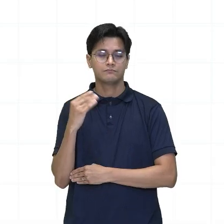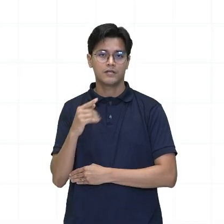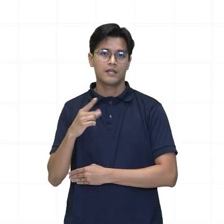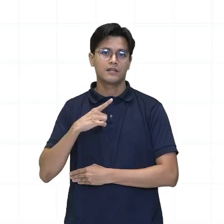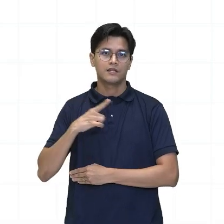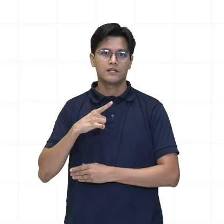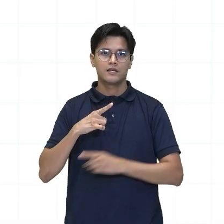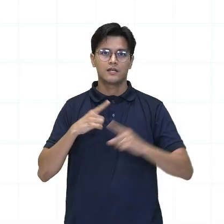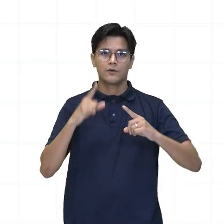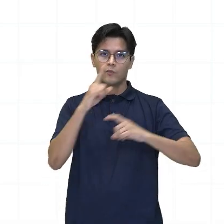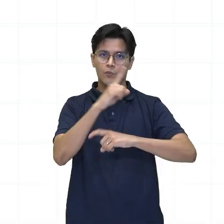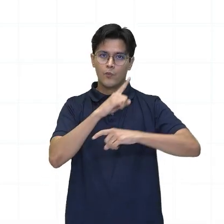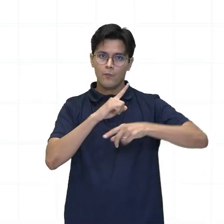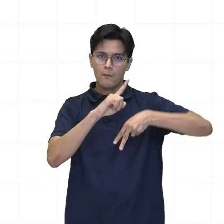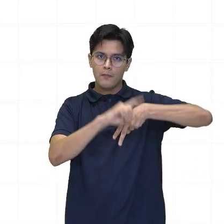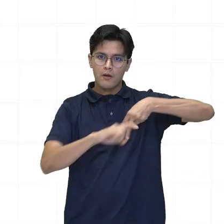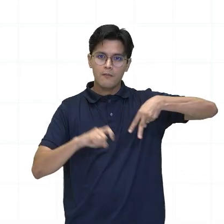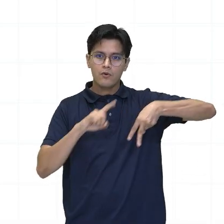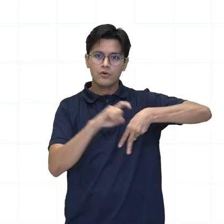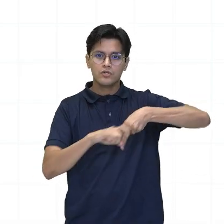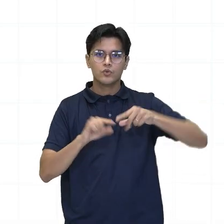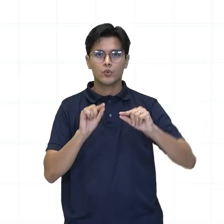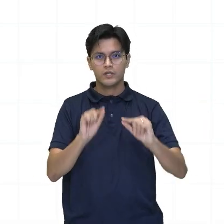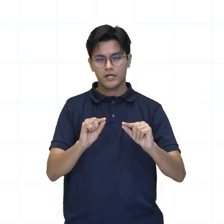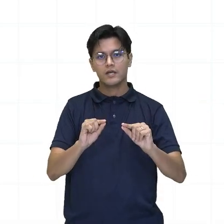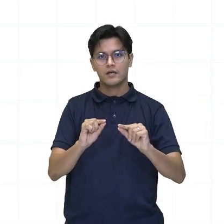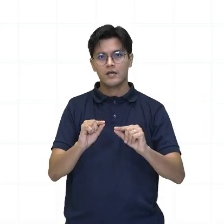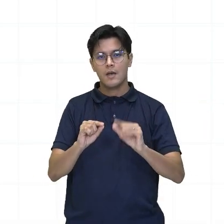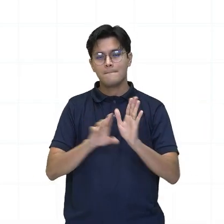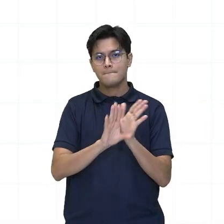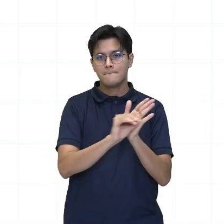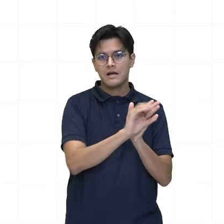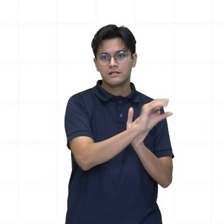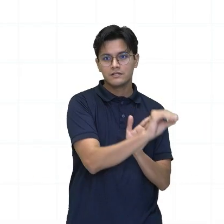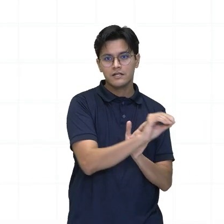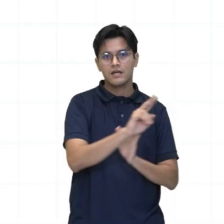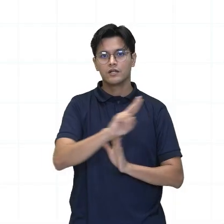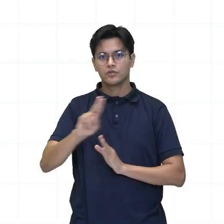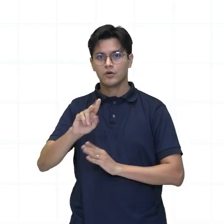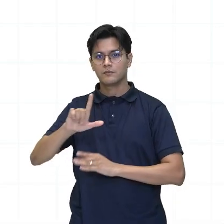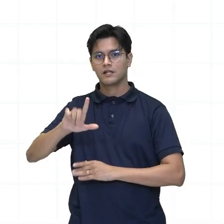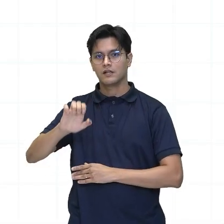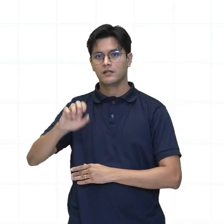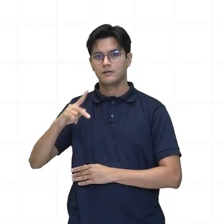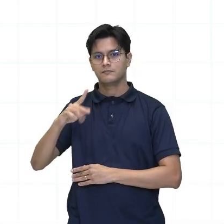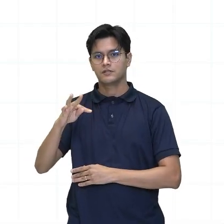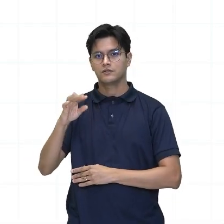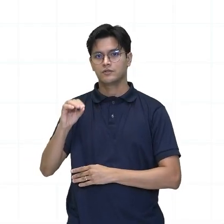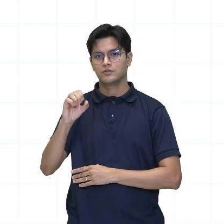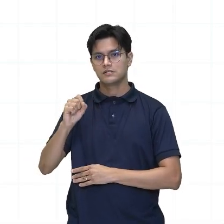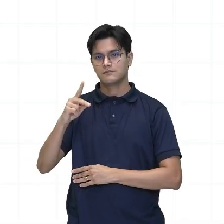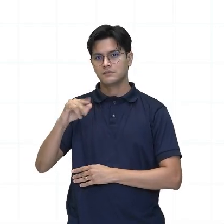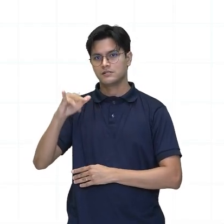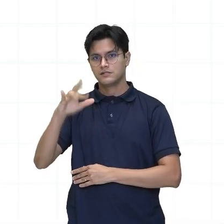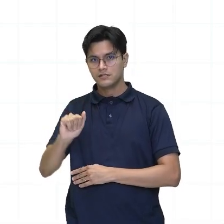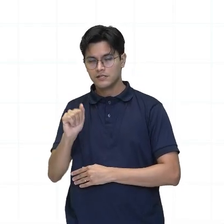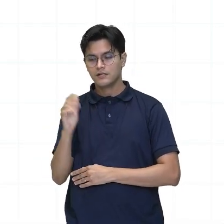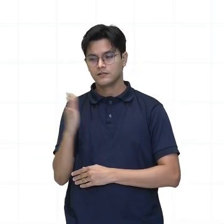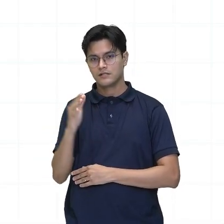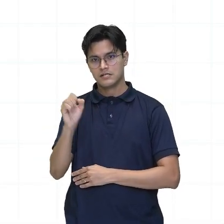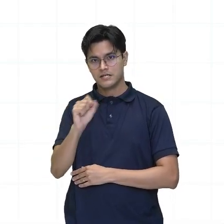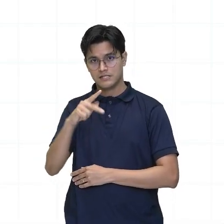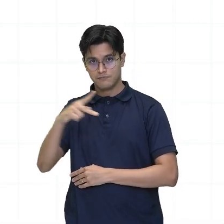bactéria chamada aí de Leptospira. Está apenas identificado o gênero dessa bactéria. O